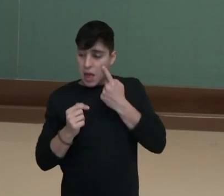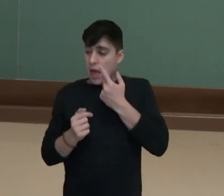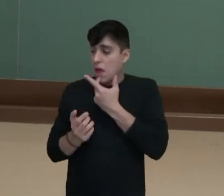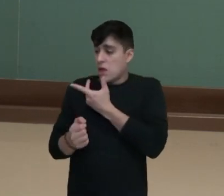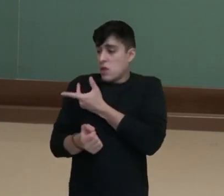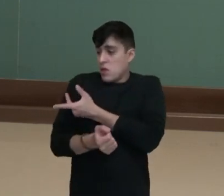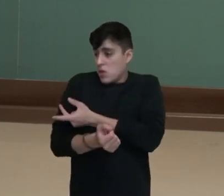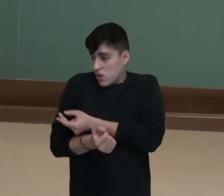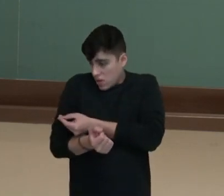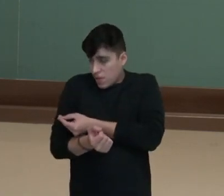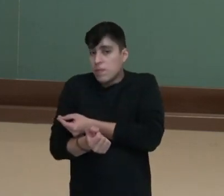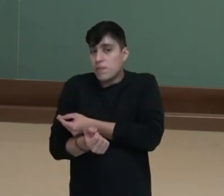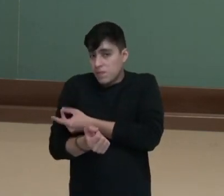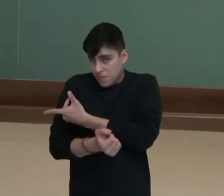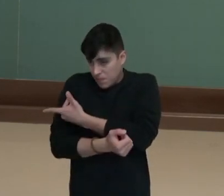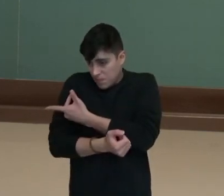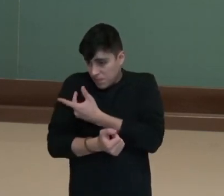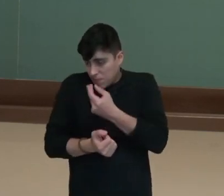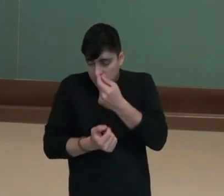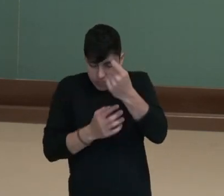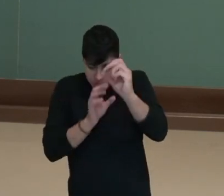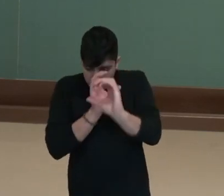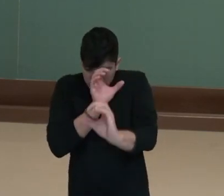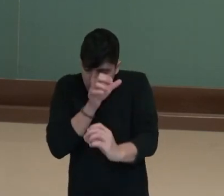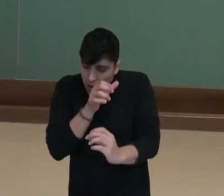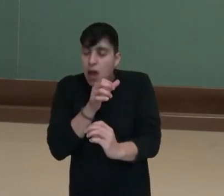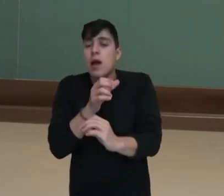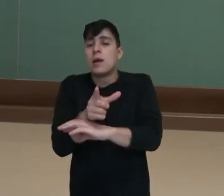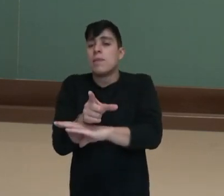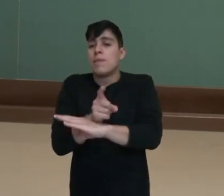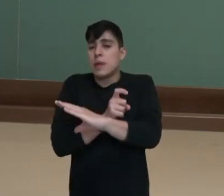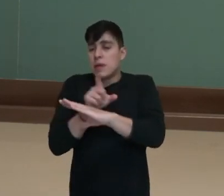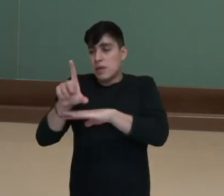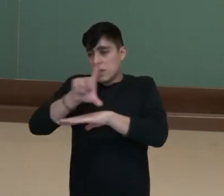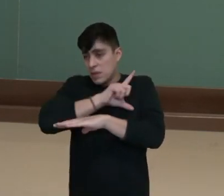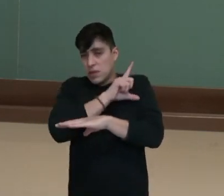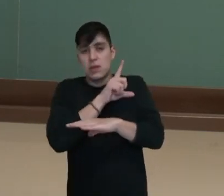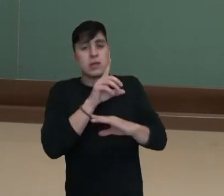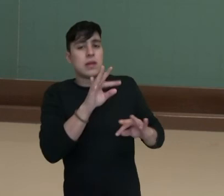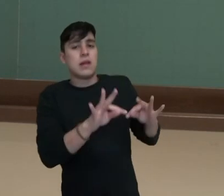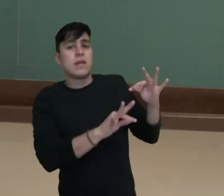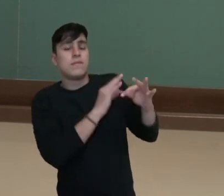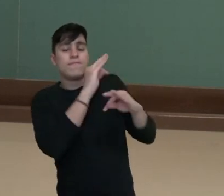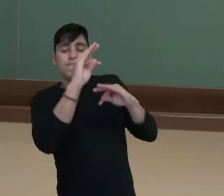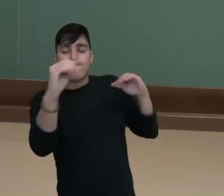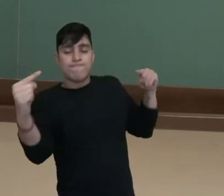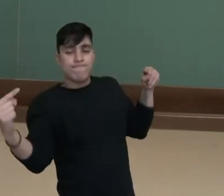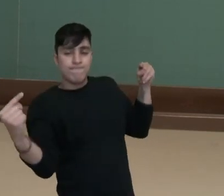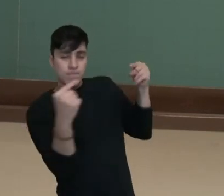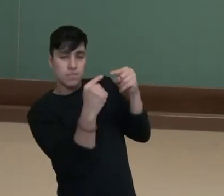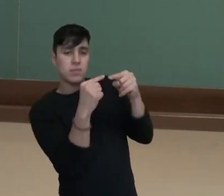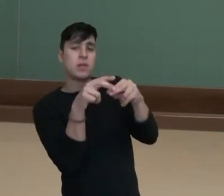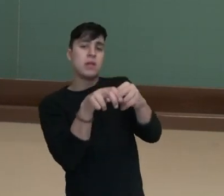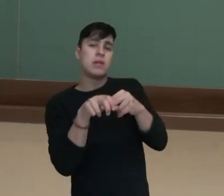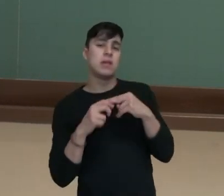aí, detectar com uma detecção precoce, consegue-se um tratamento mais efetivo. Por isso que é bem